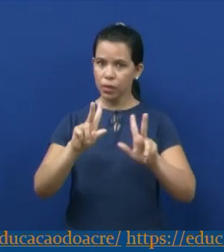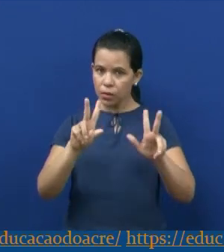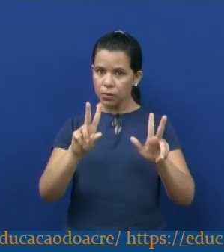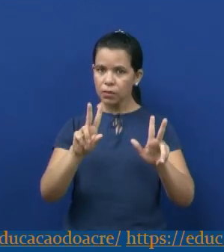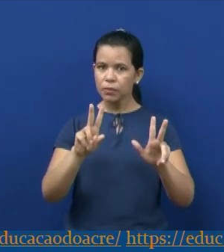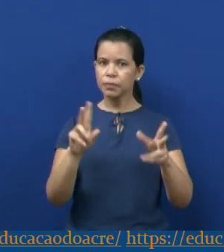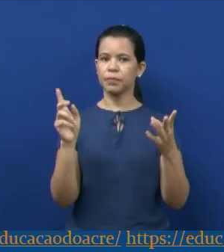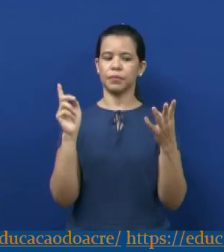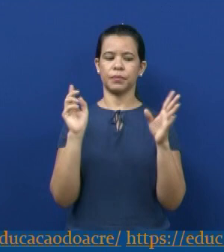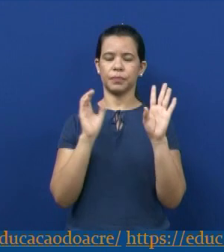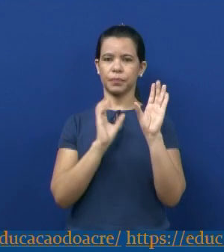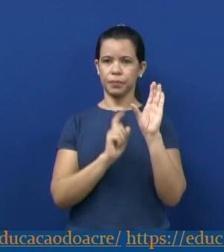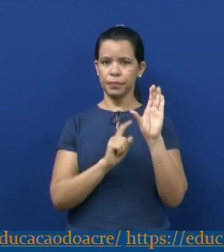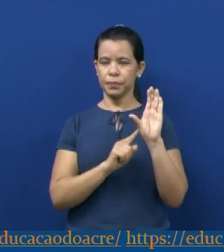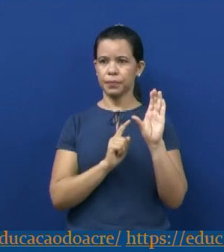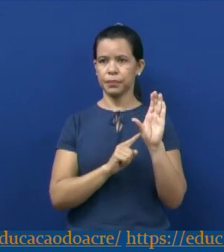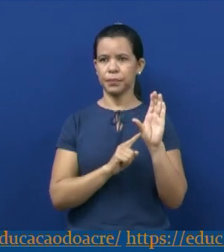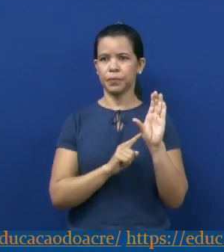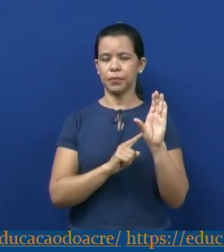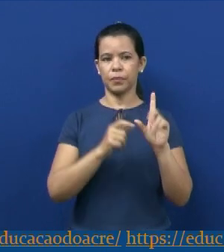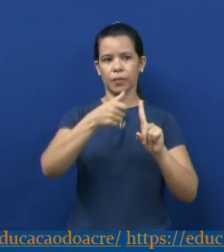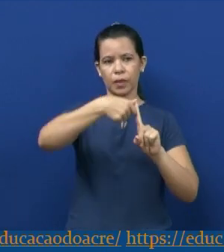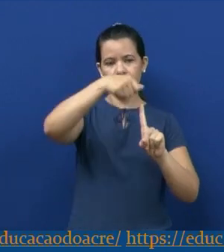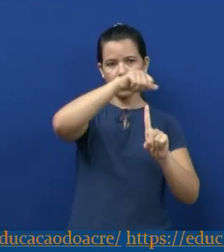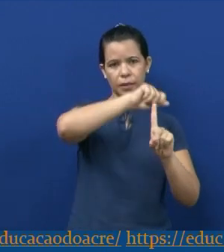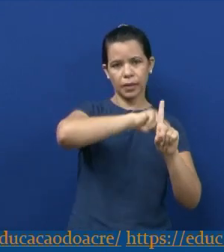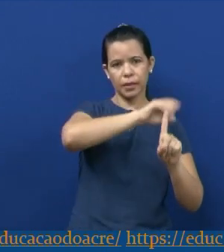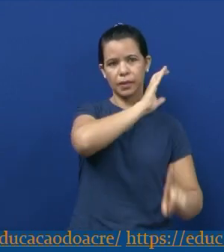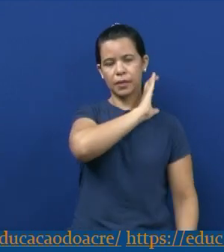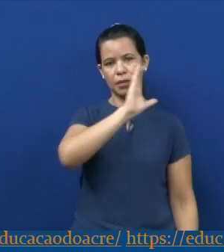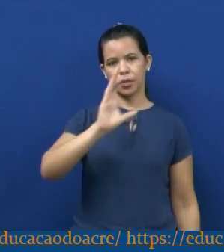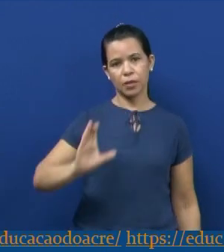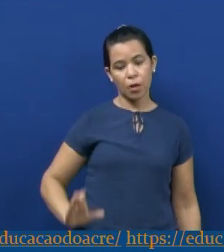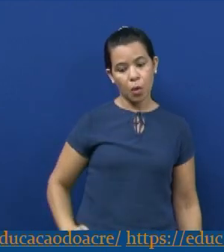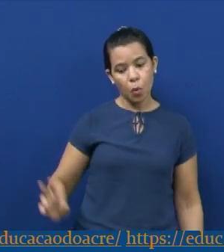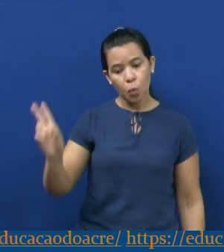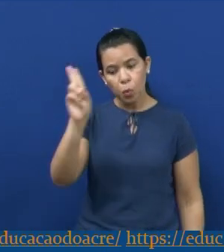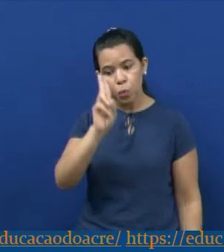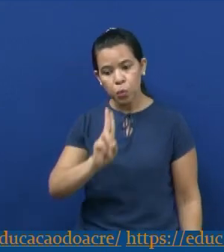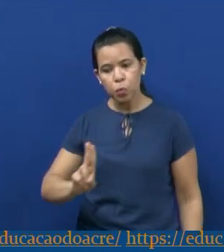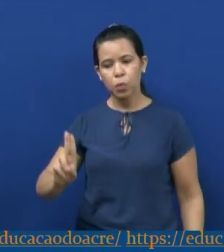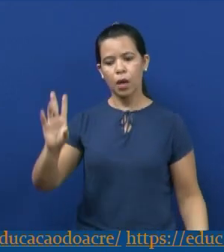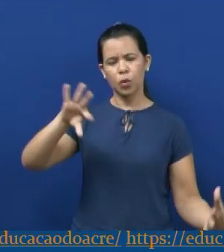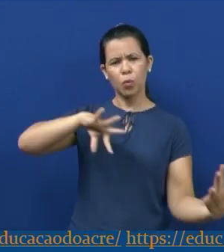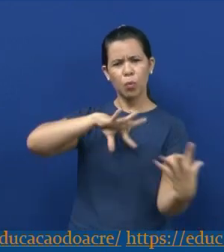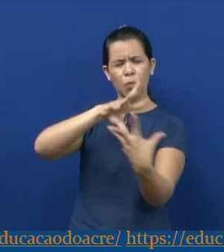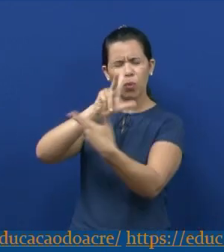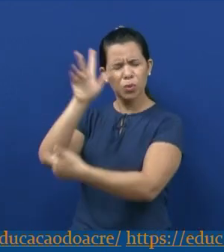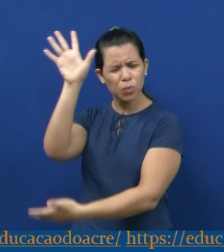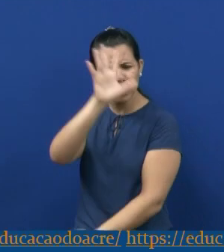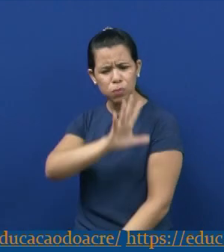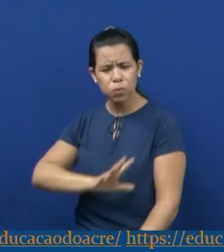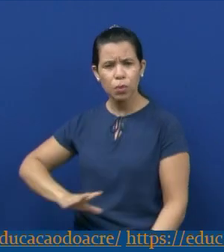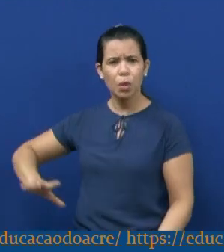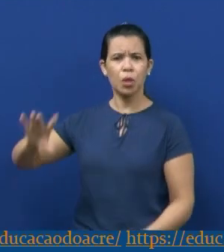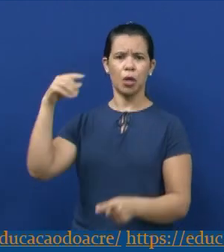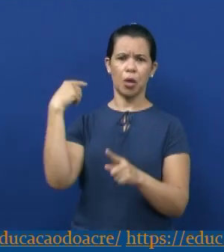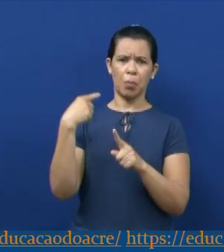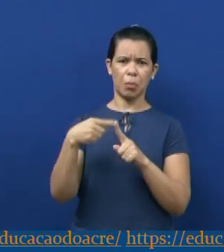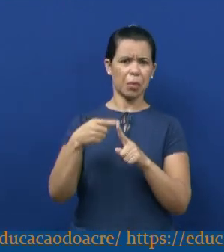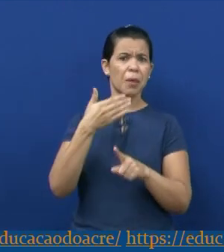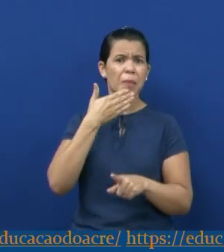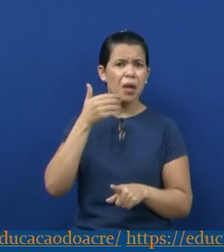O calendário cristão foi adotado universalmente porque, sendo solar, é o mais preciso que os